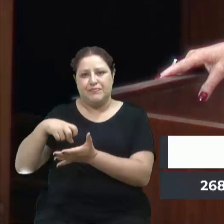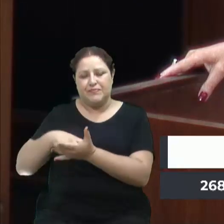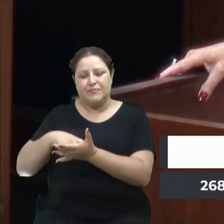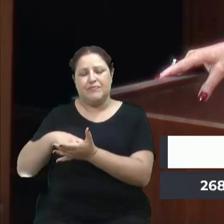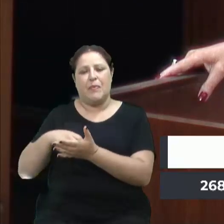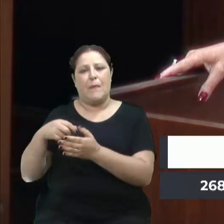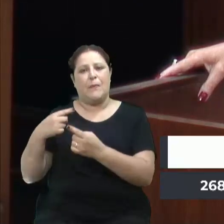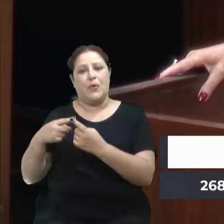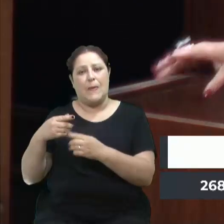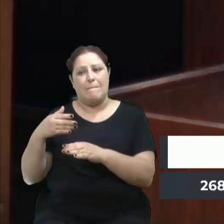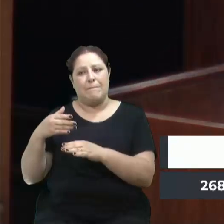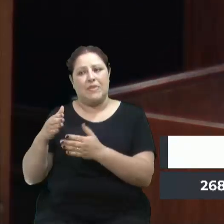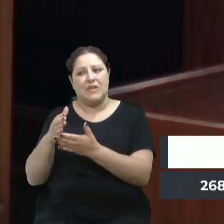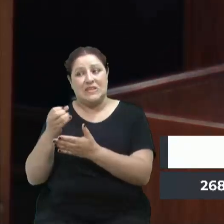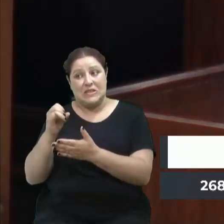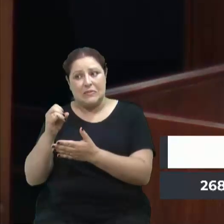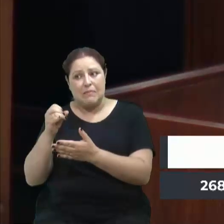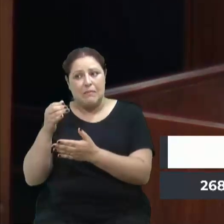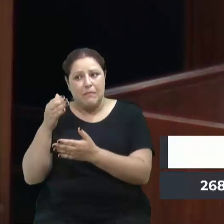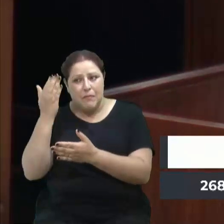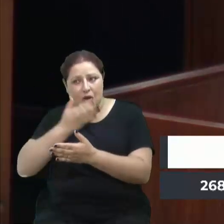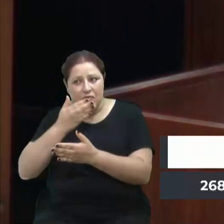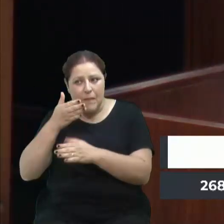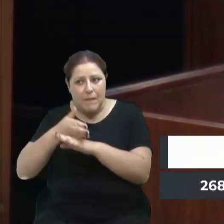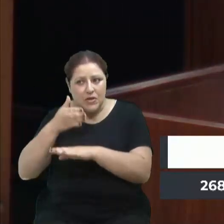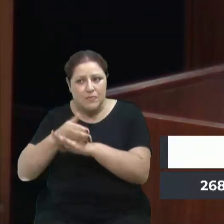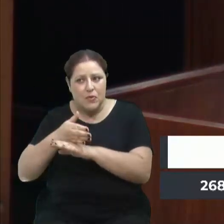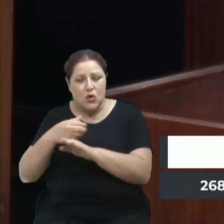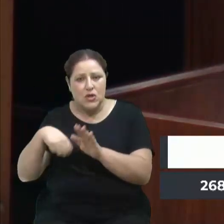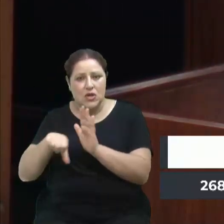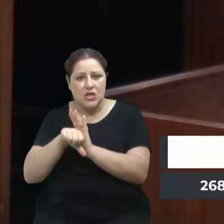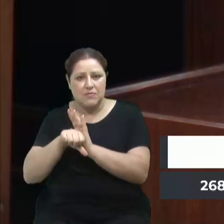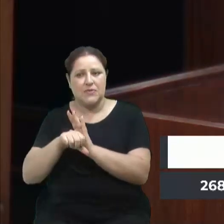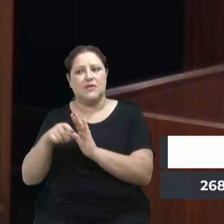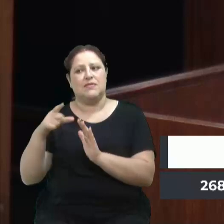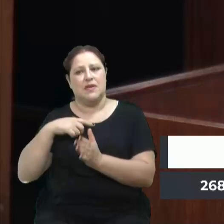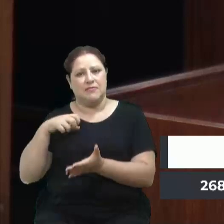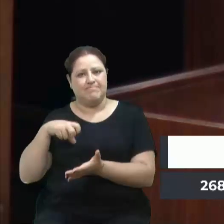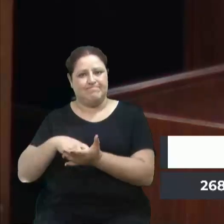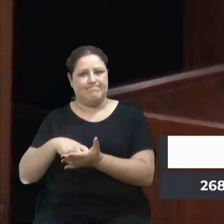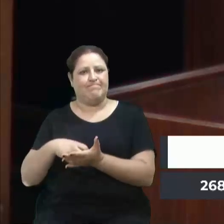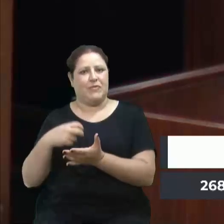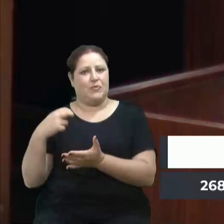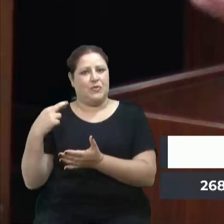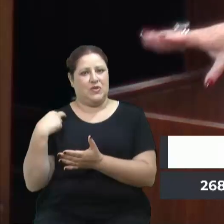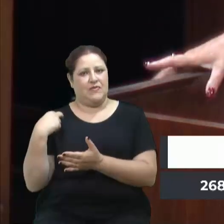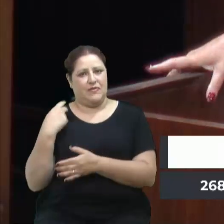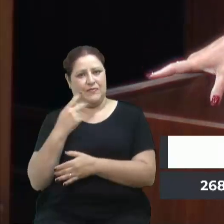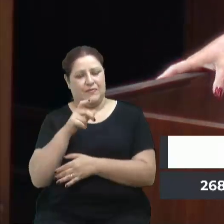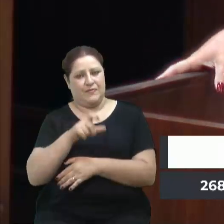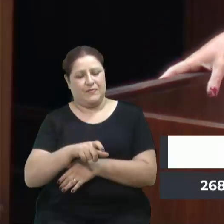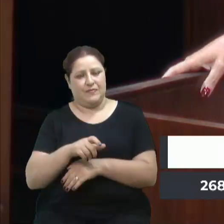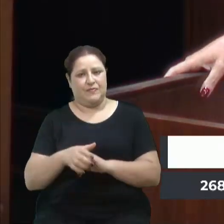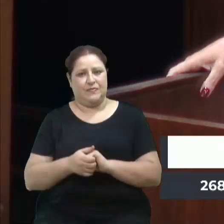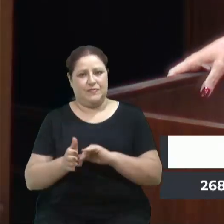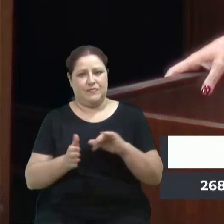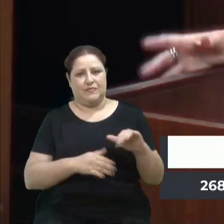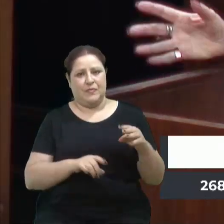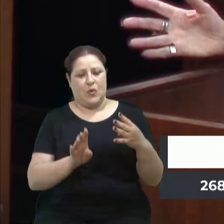crime. Quarta coisa, as empresas dizendo que não sabiam de